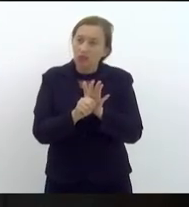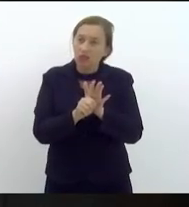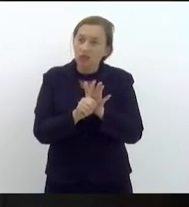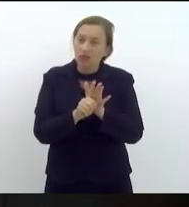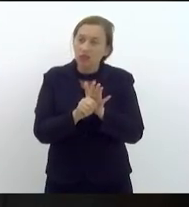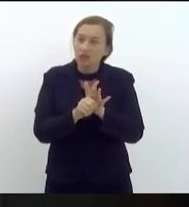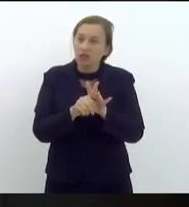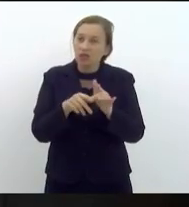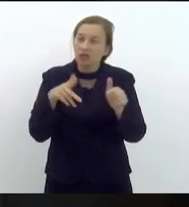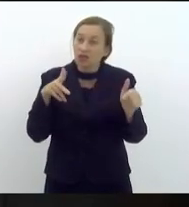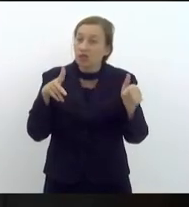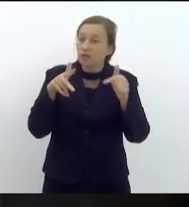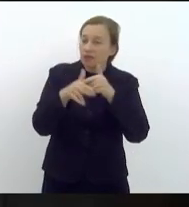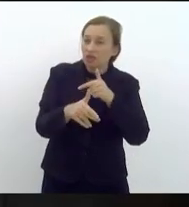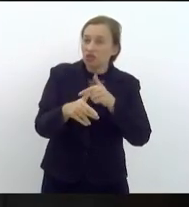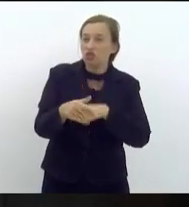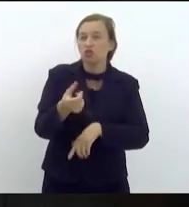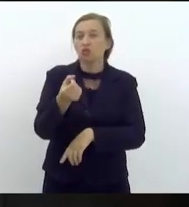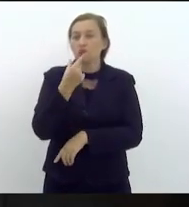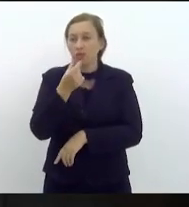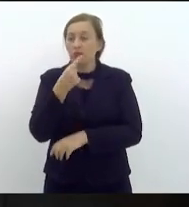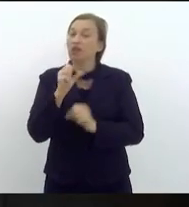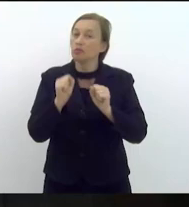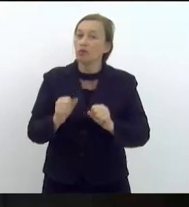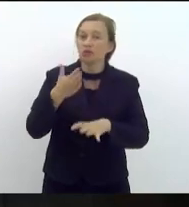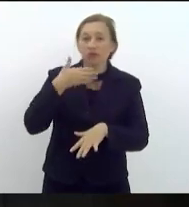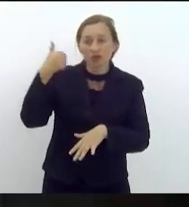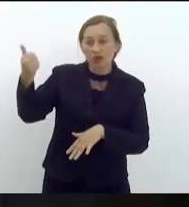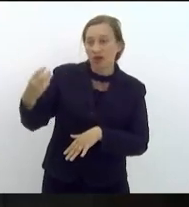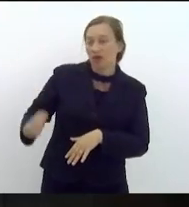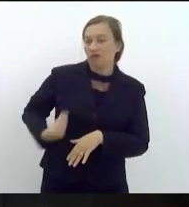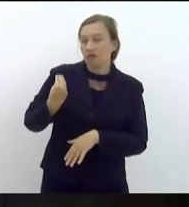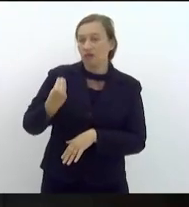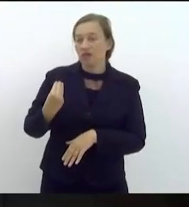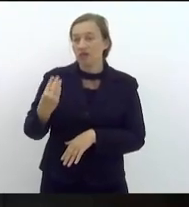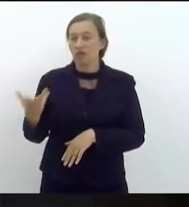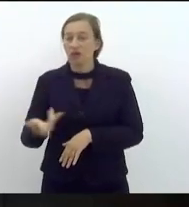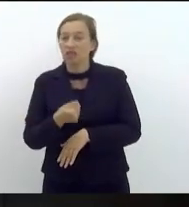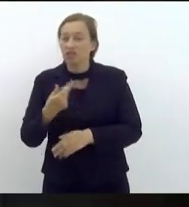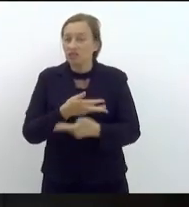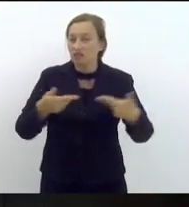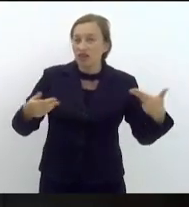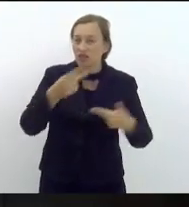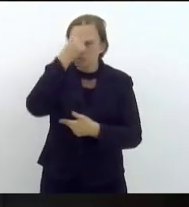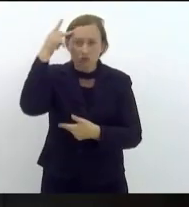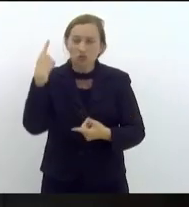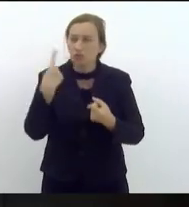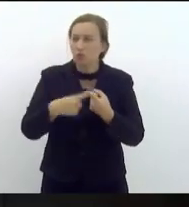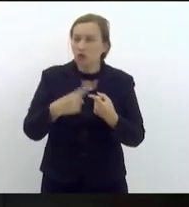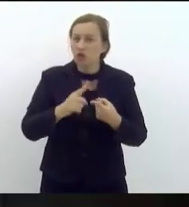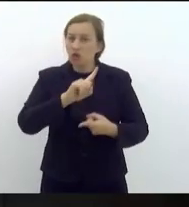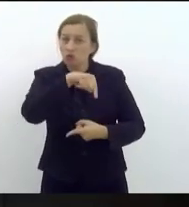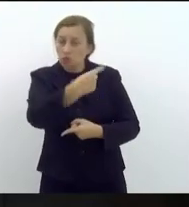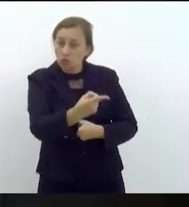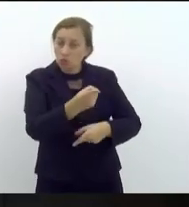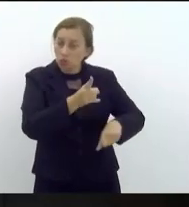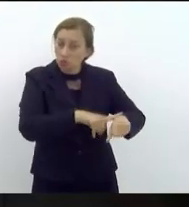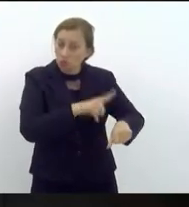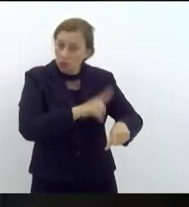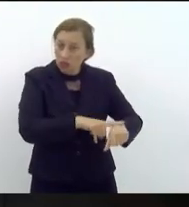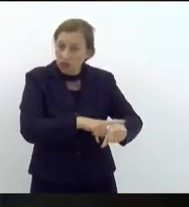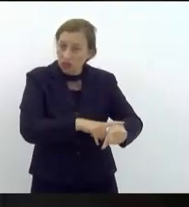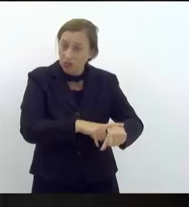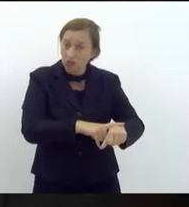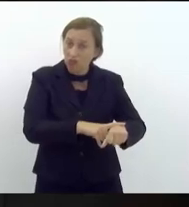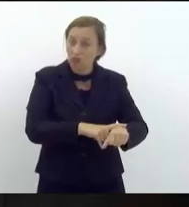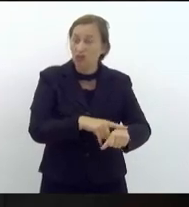inibir um remédio que pode melhorar a qualidade de vida de milhares de pessoas porque um outro princípio ativo da mesma